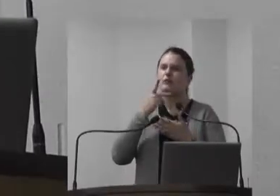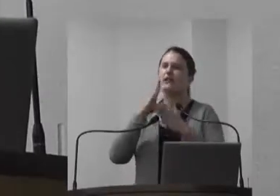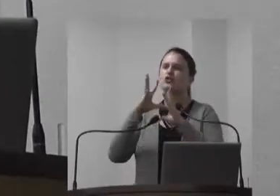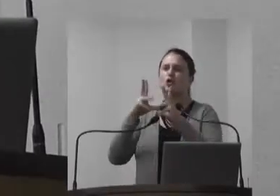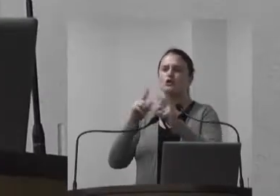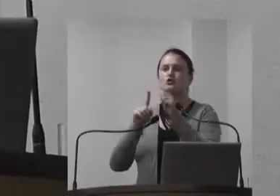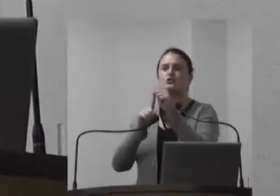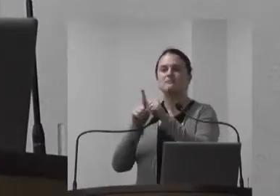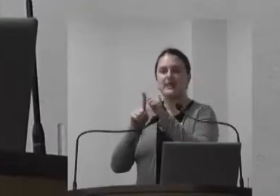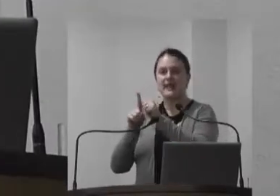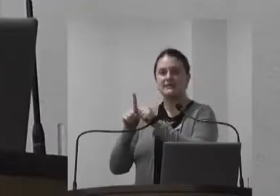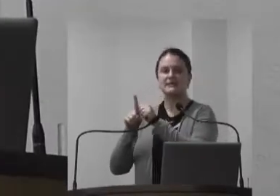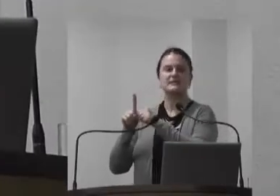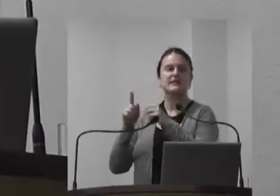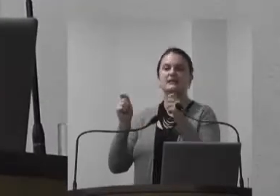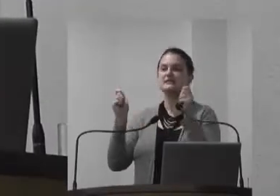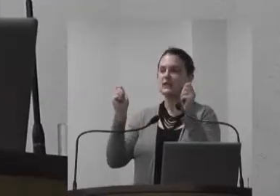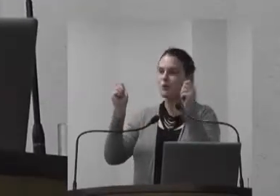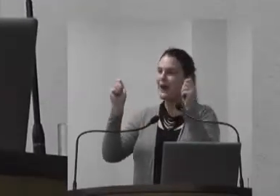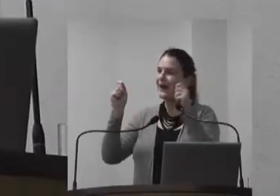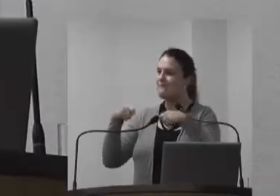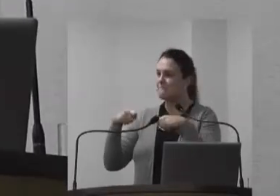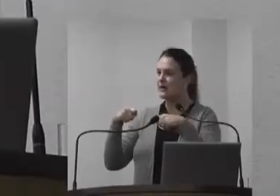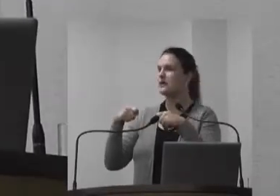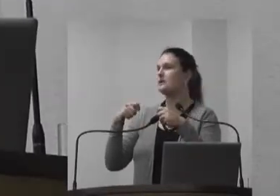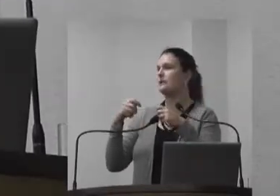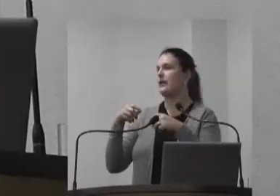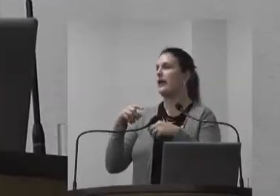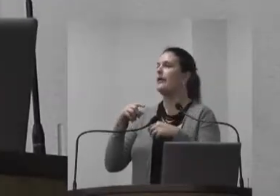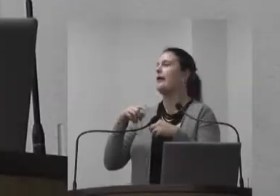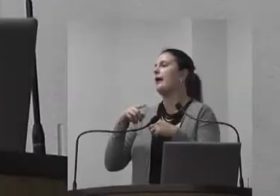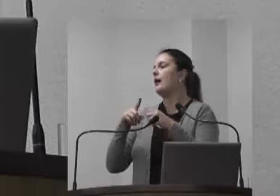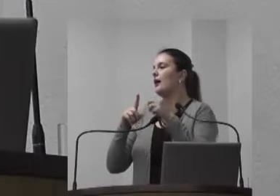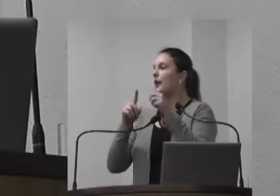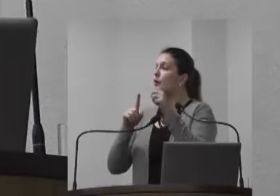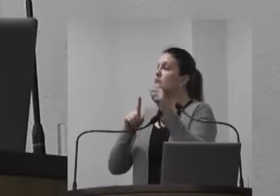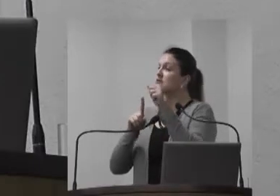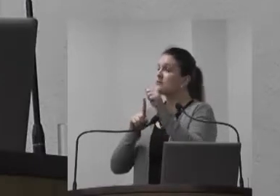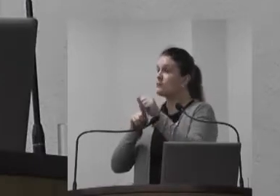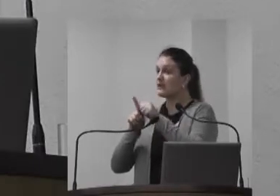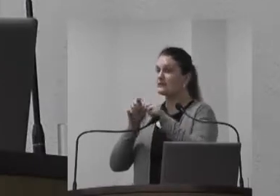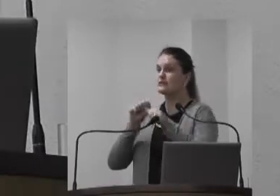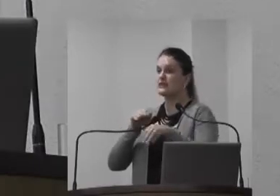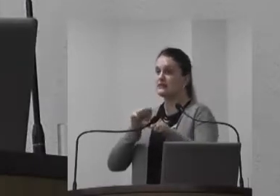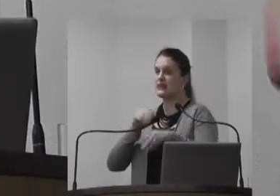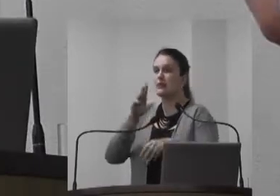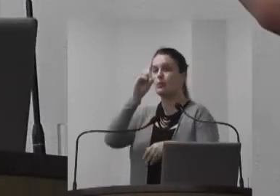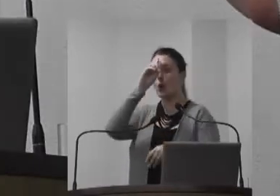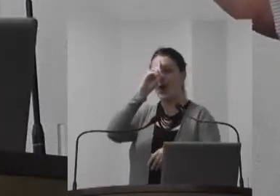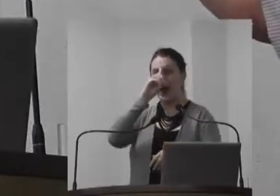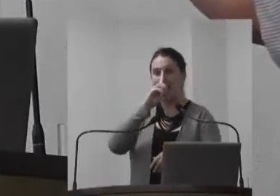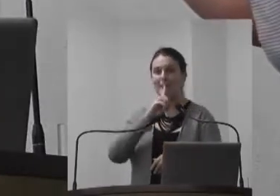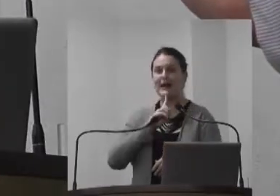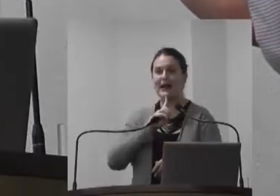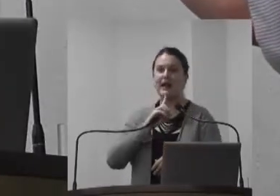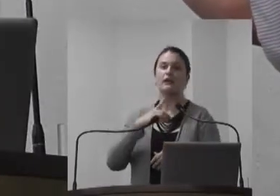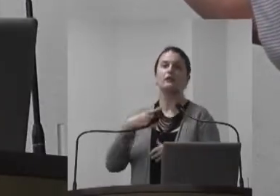sempre falo, né, todos os meses eles têm uma campanha, né? O mês do